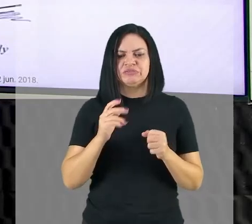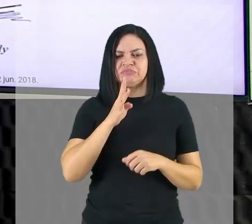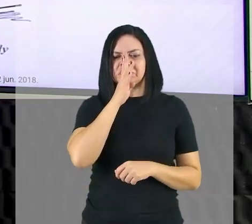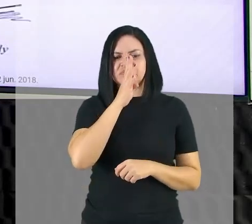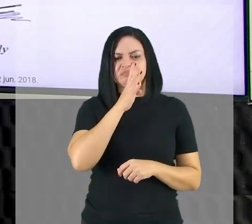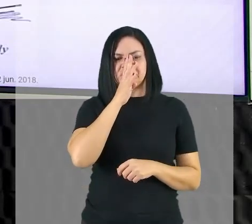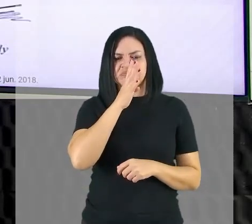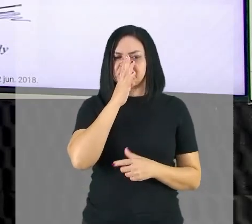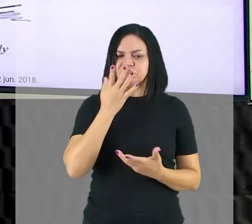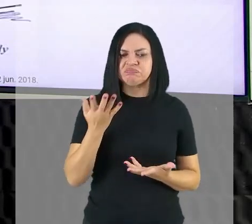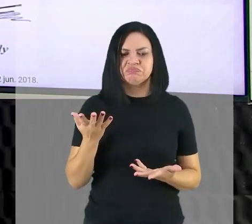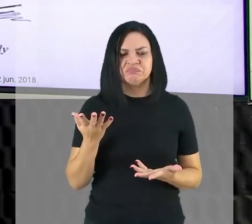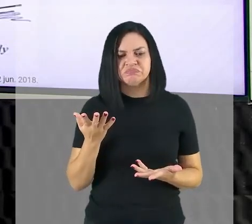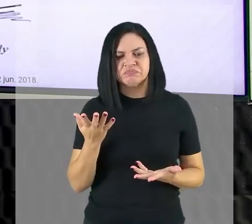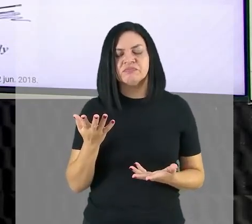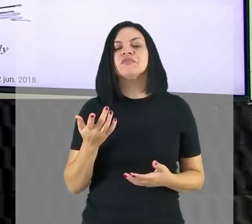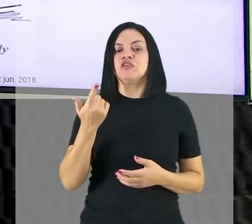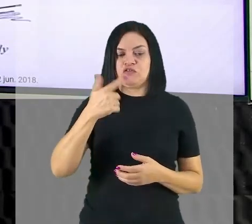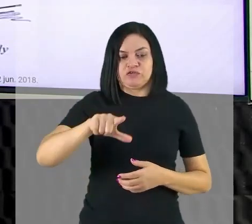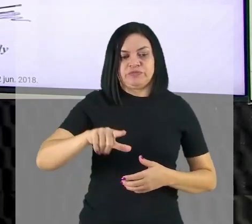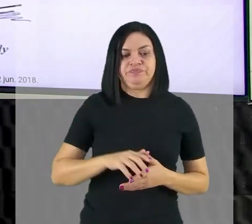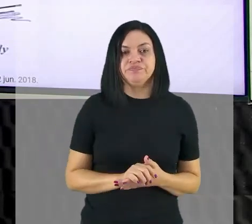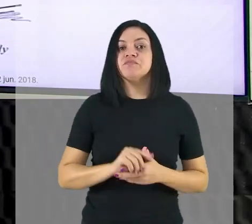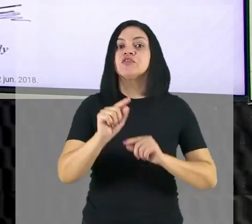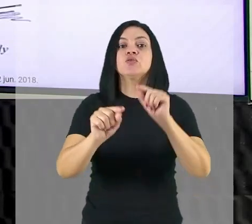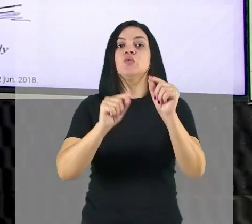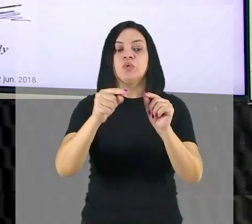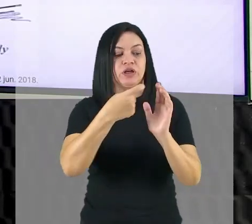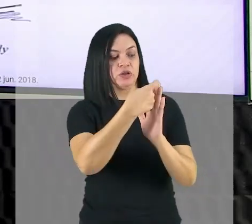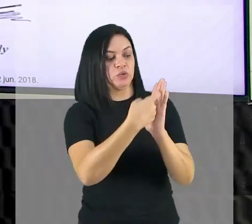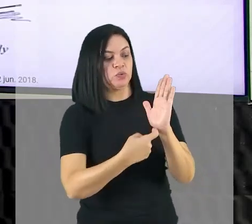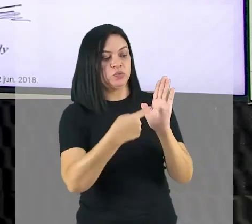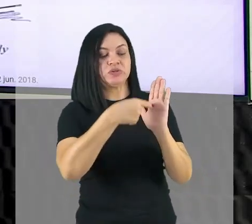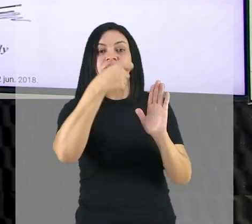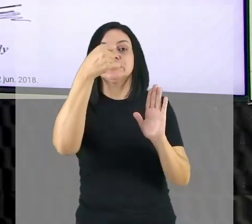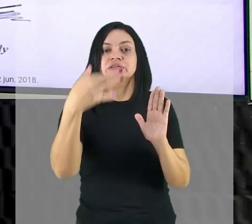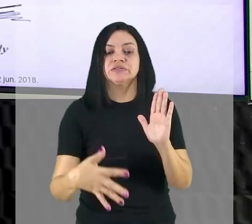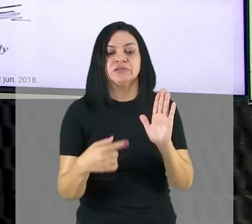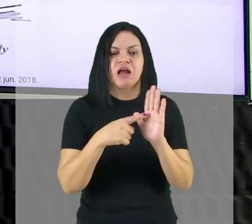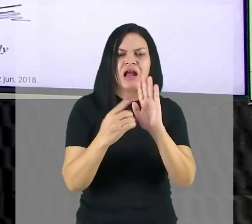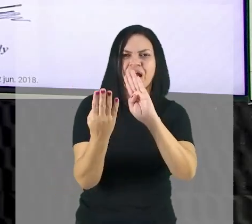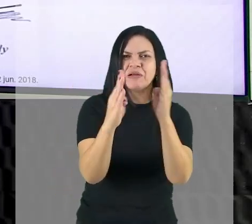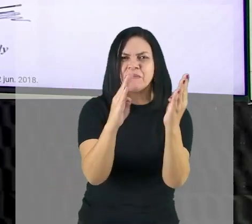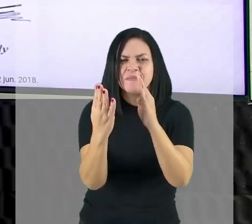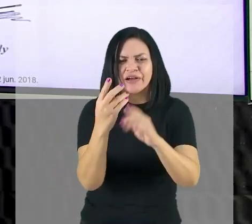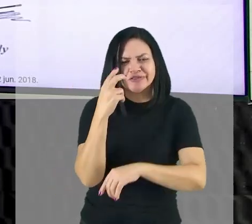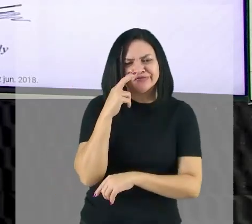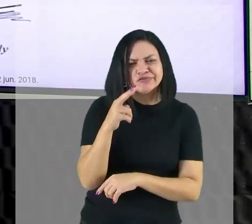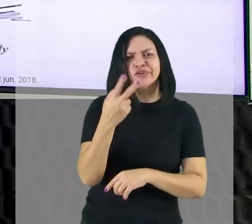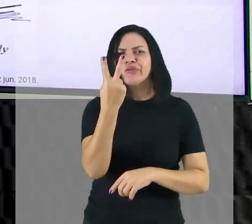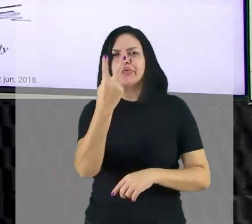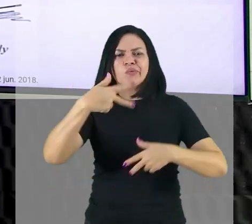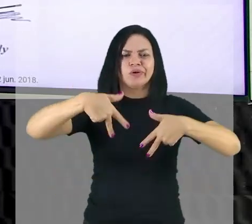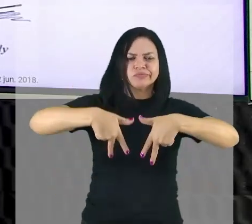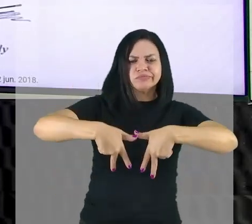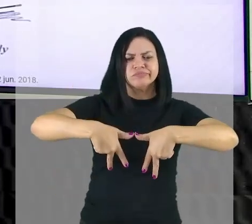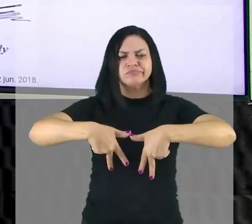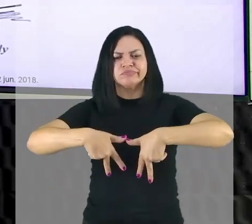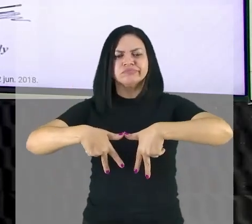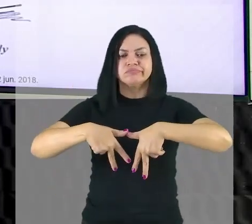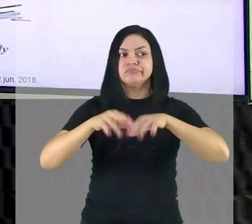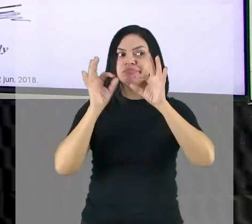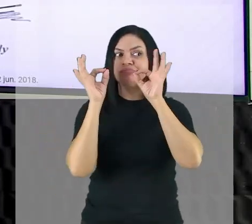discrepante, bom? Vamos lá. O que o texto diz, né? A imagem não diz muita coisa, você vê duas pessoas, ele está com um olhar